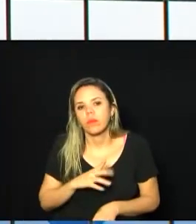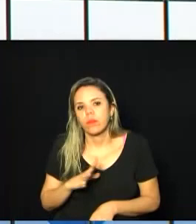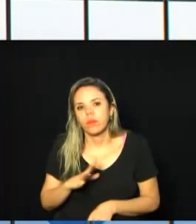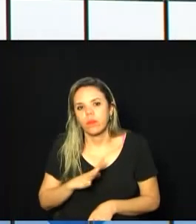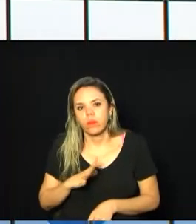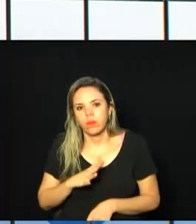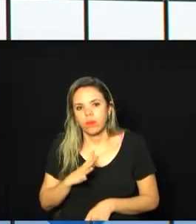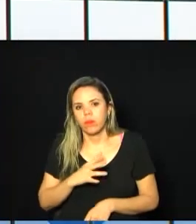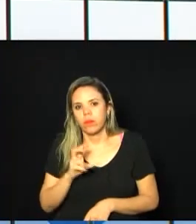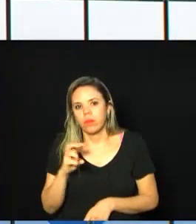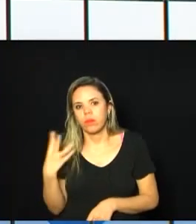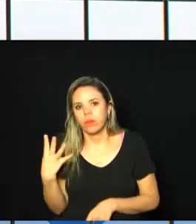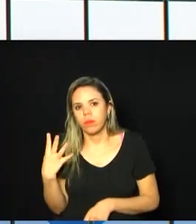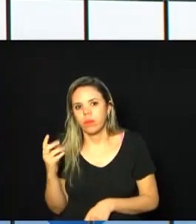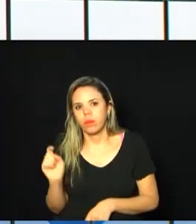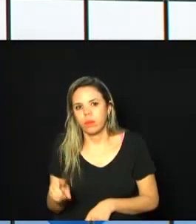cidade